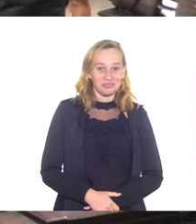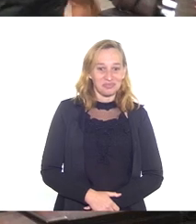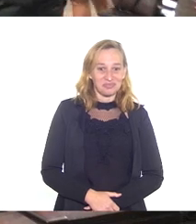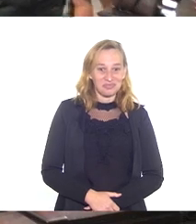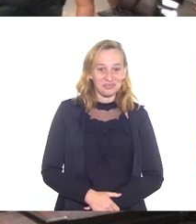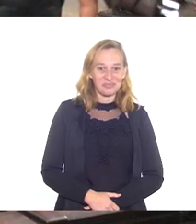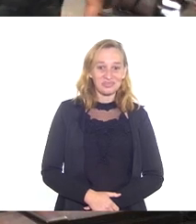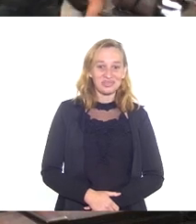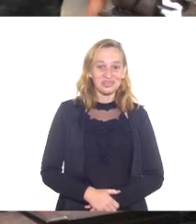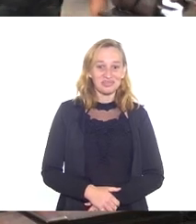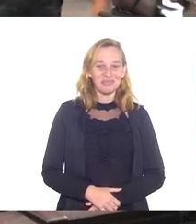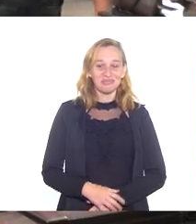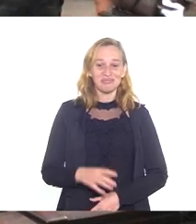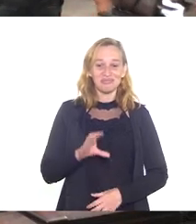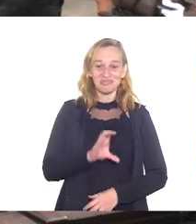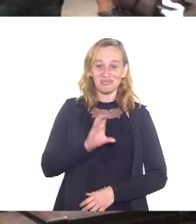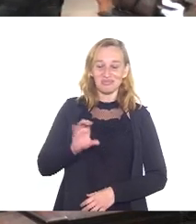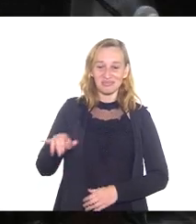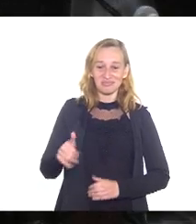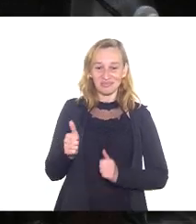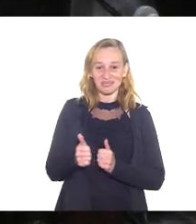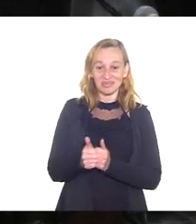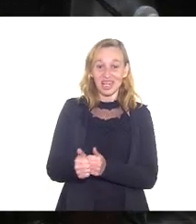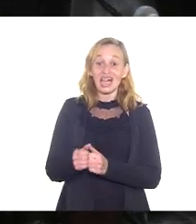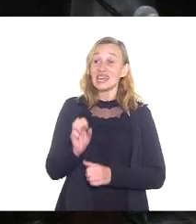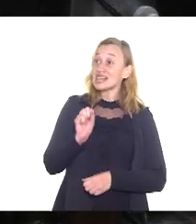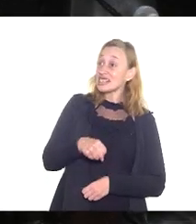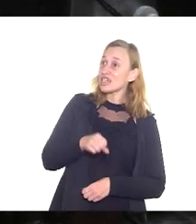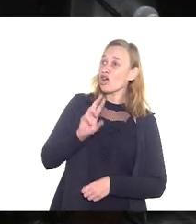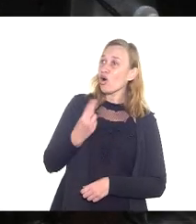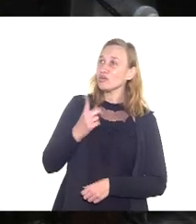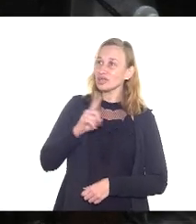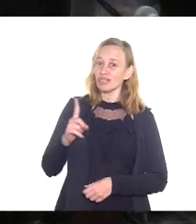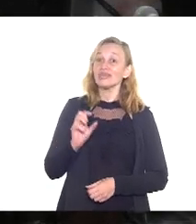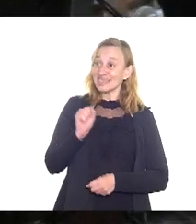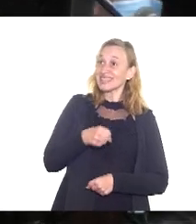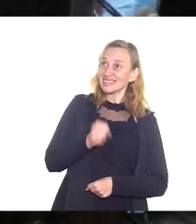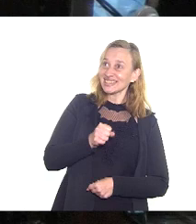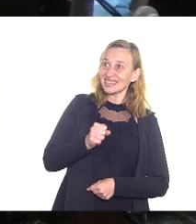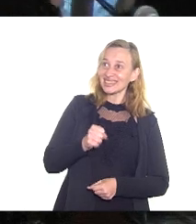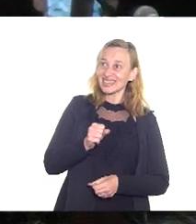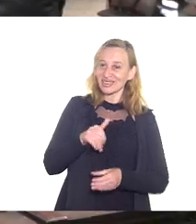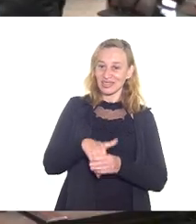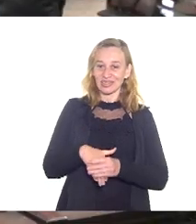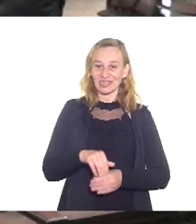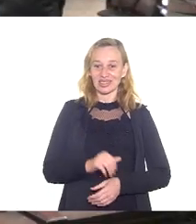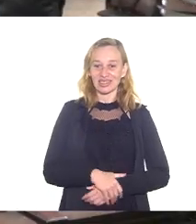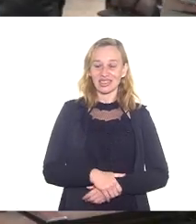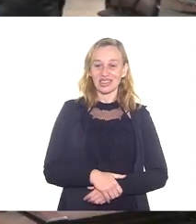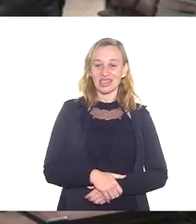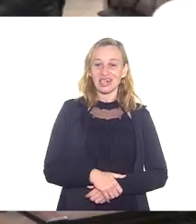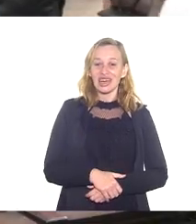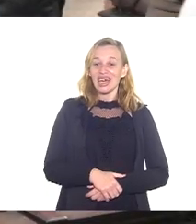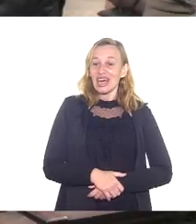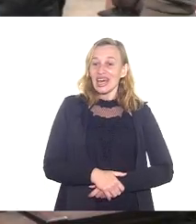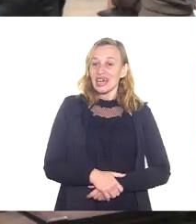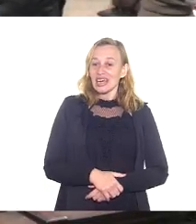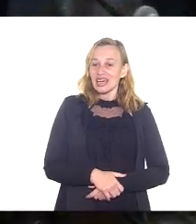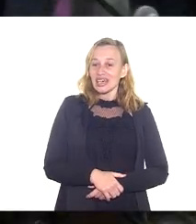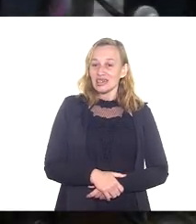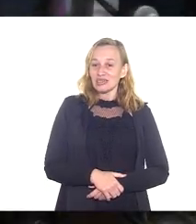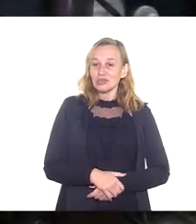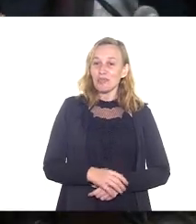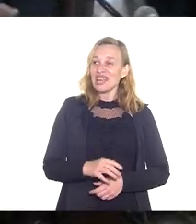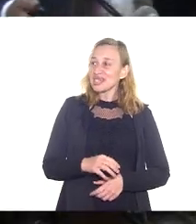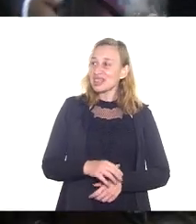Acompanha CCJ, presidente. Não. Sim ou não? É PEC? Sim, pô. Já votei lá, mas valeu. Deputado